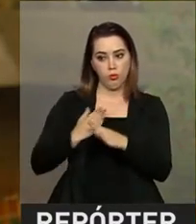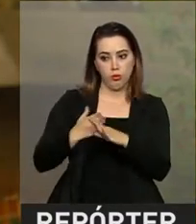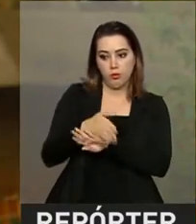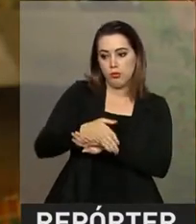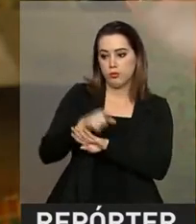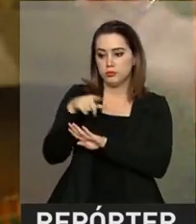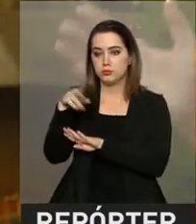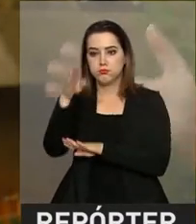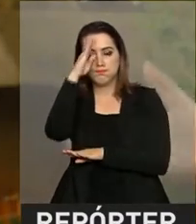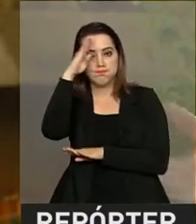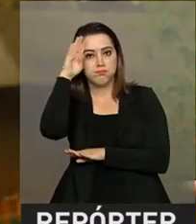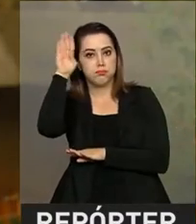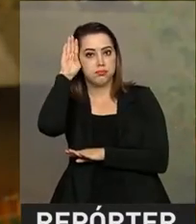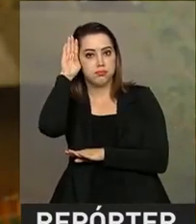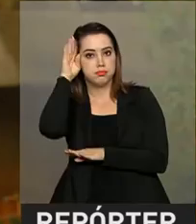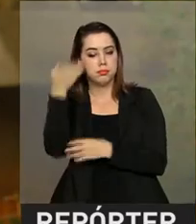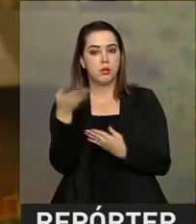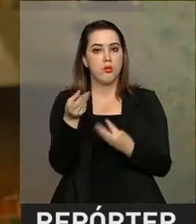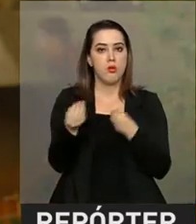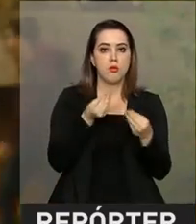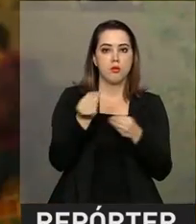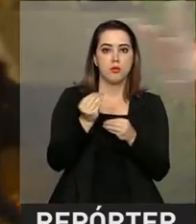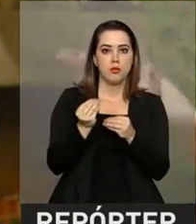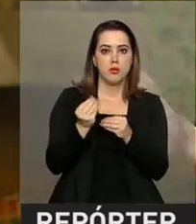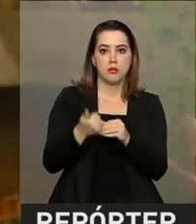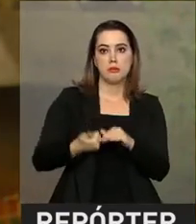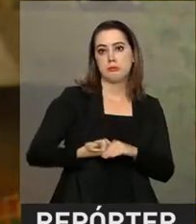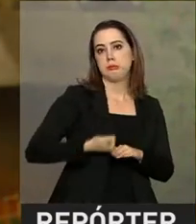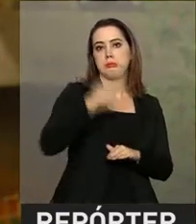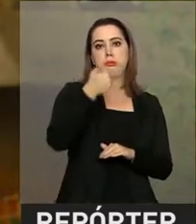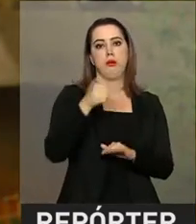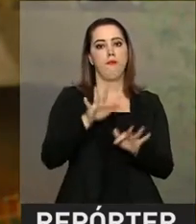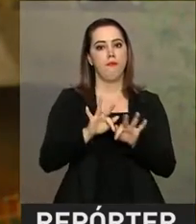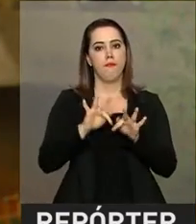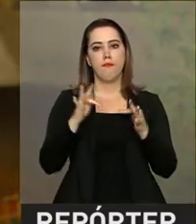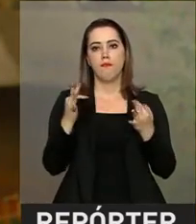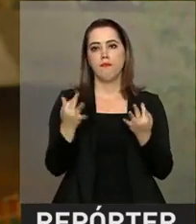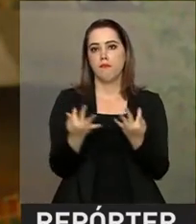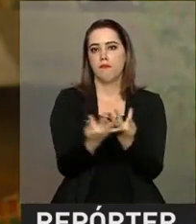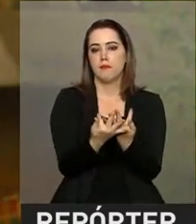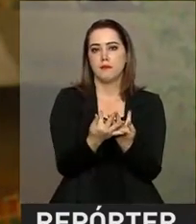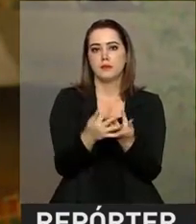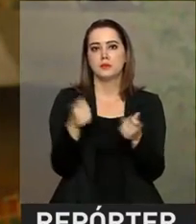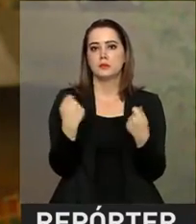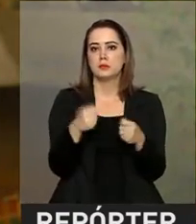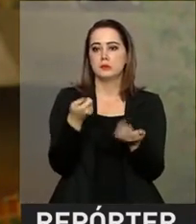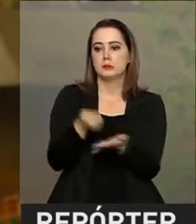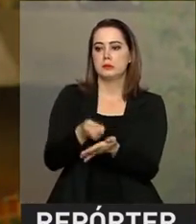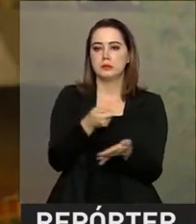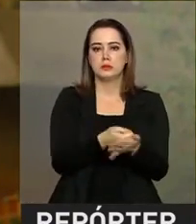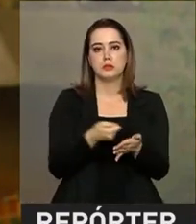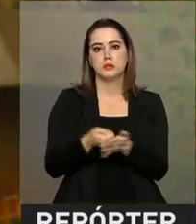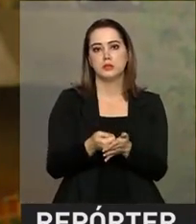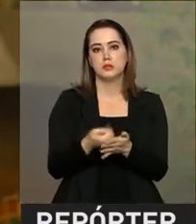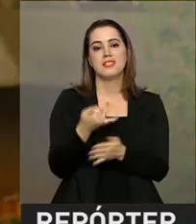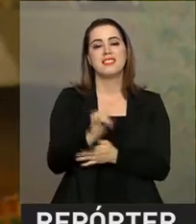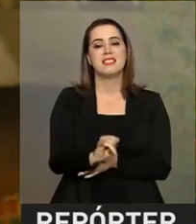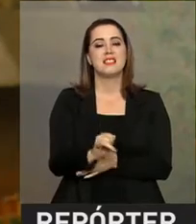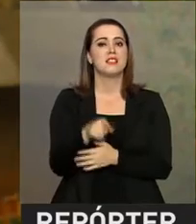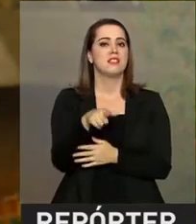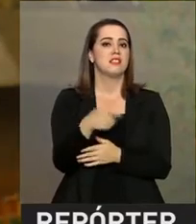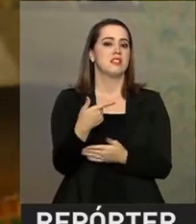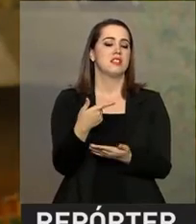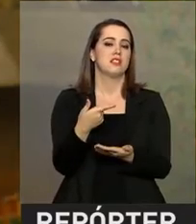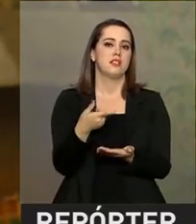muitas vezes ele eleva o nível social de toda a sua família se ele não conclui o curso é